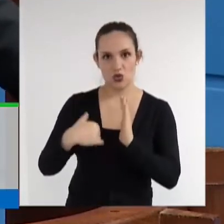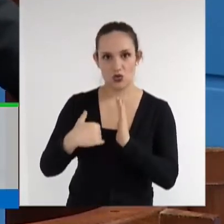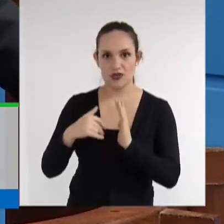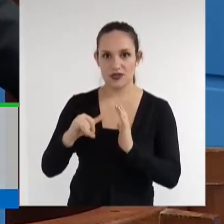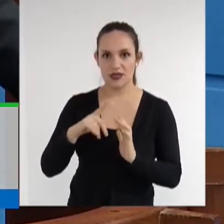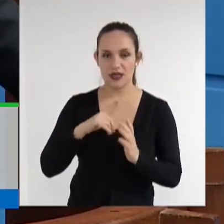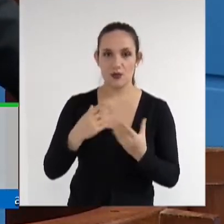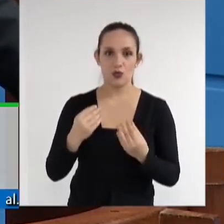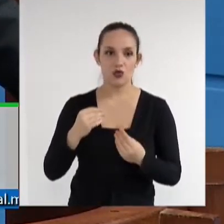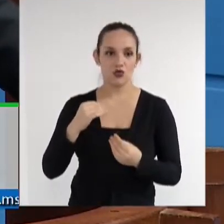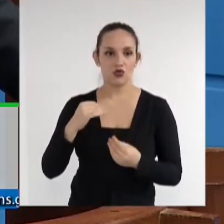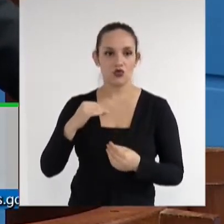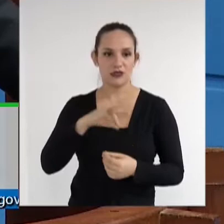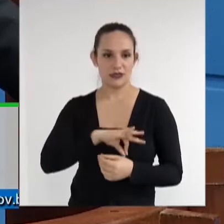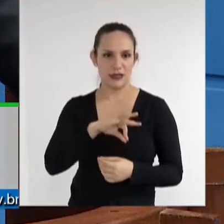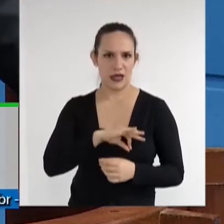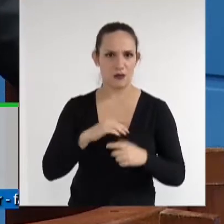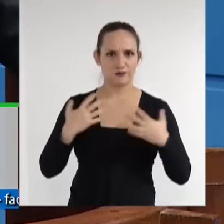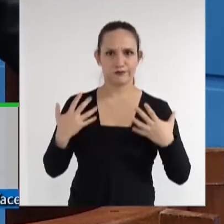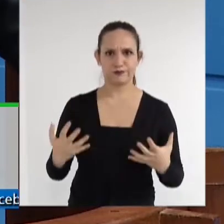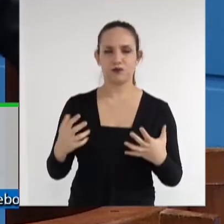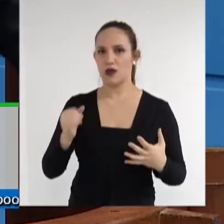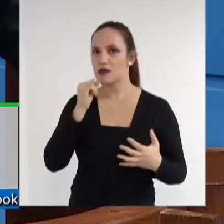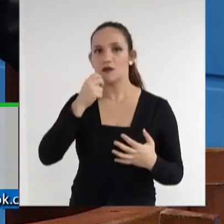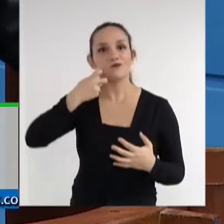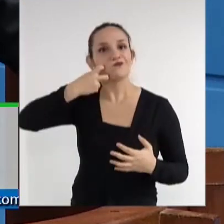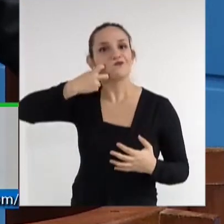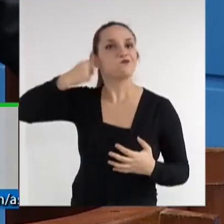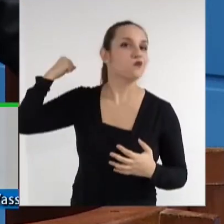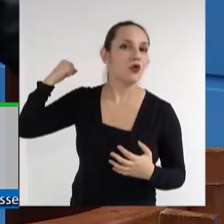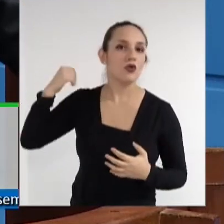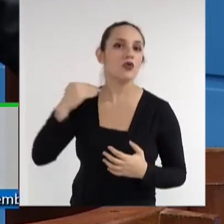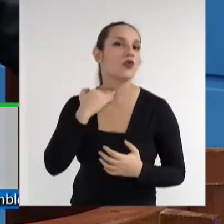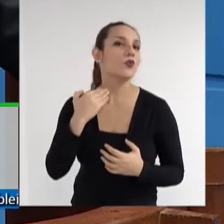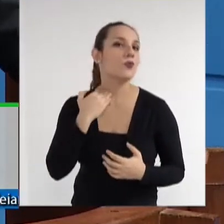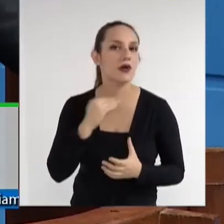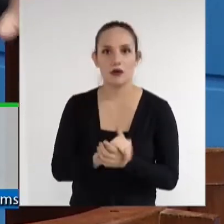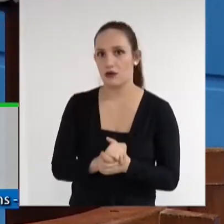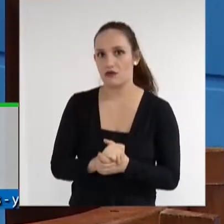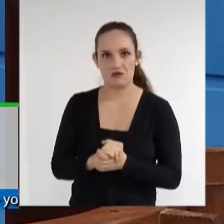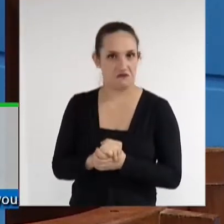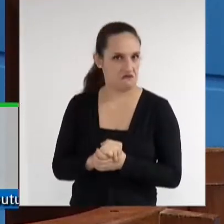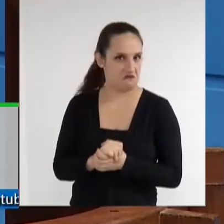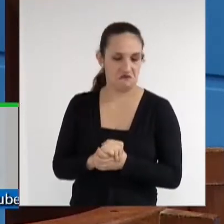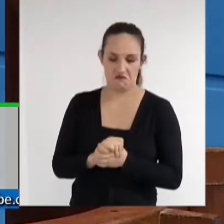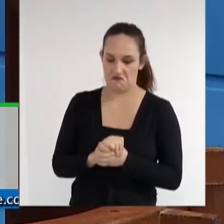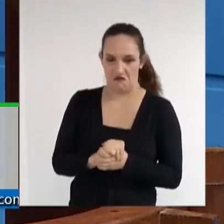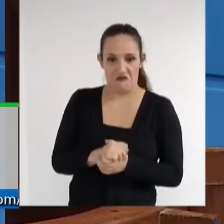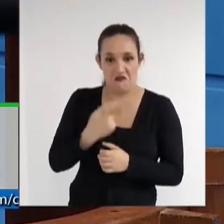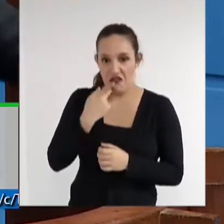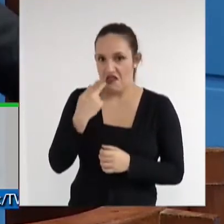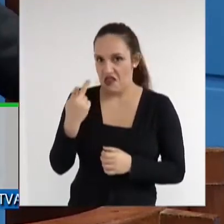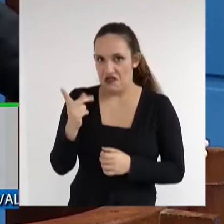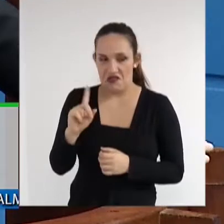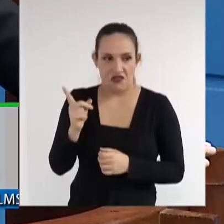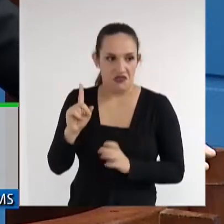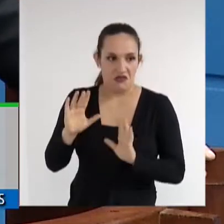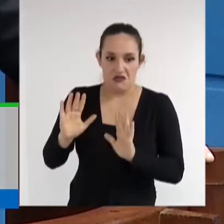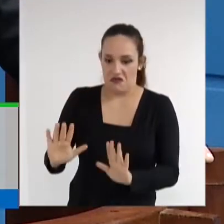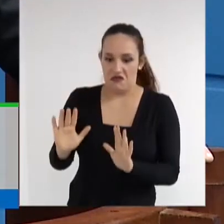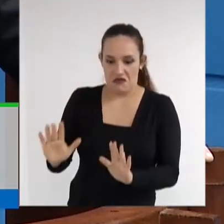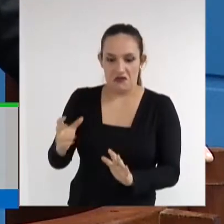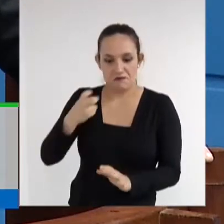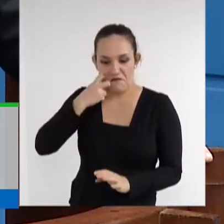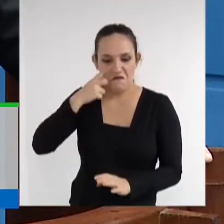anda. Mexer nos lucros dos bancos, isso também ninguém nem ousa levantar a